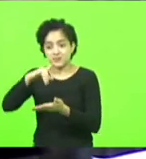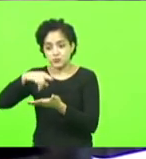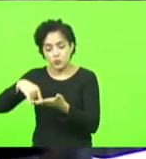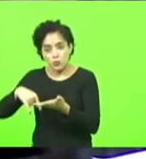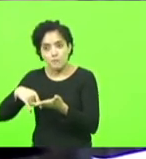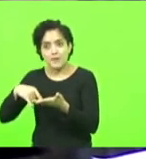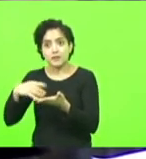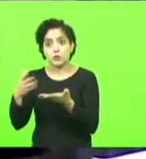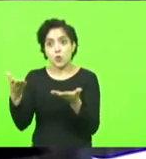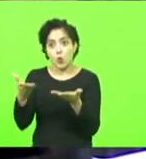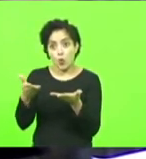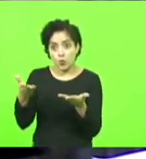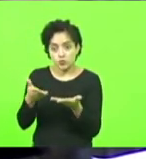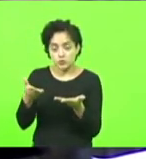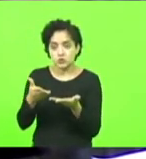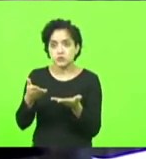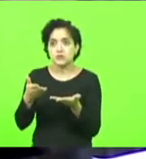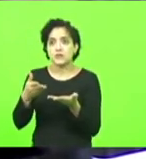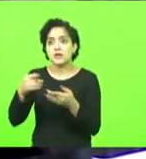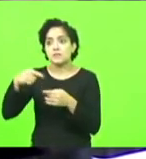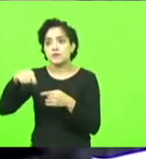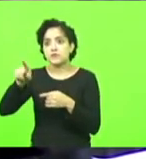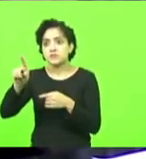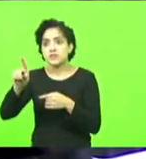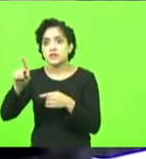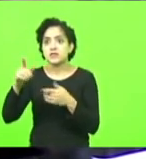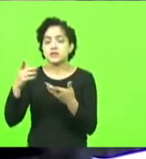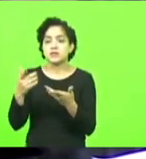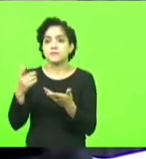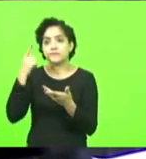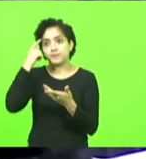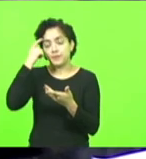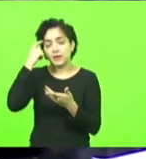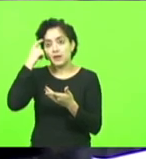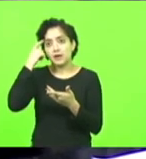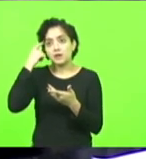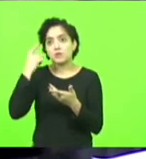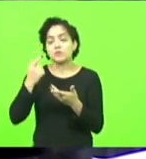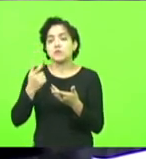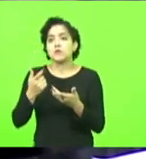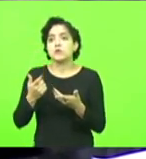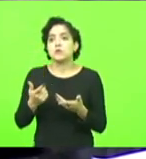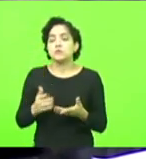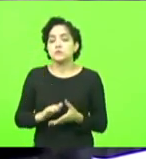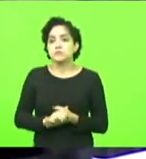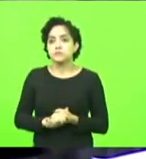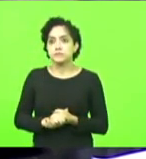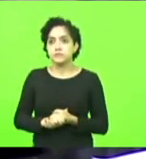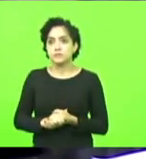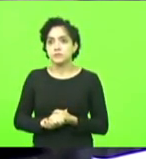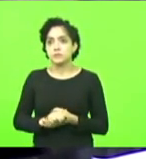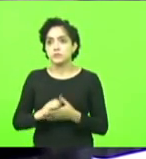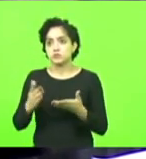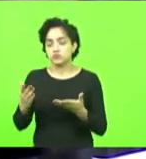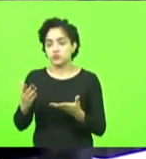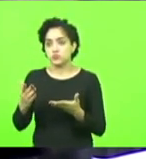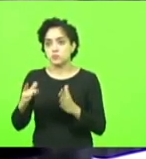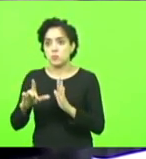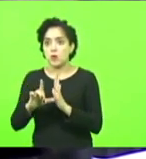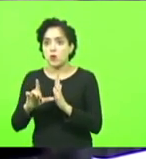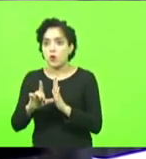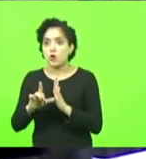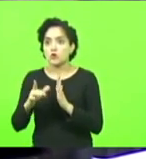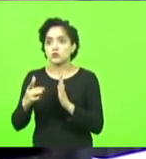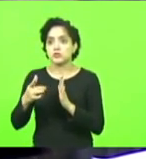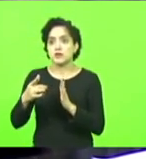né? Hoje, para você entrar dentro do... Eu acompanho aqui o deputado Lima, um estabelecimento que... bota isso